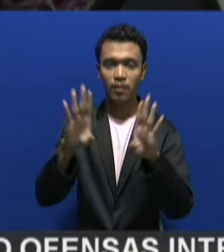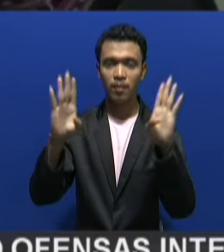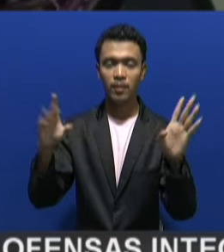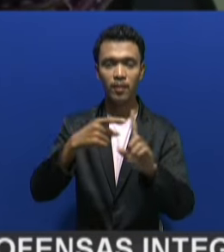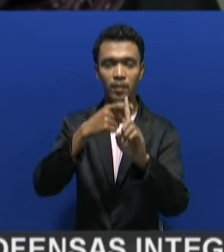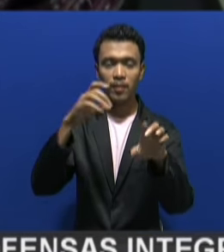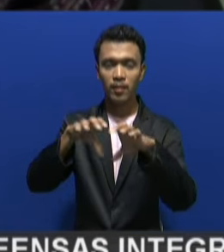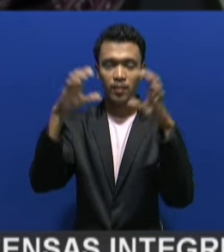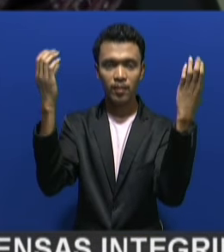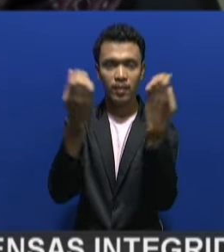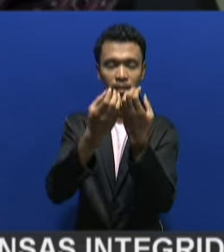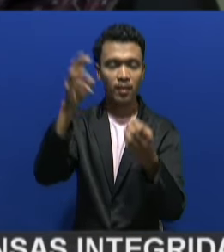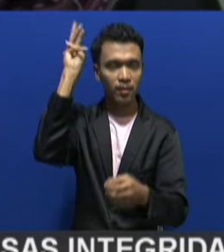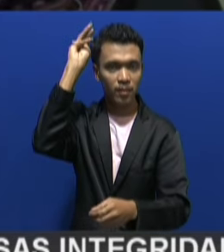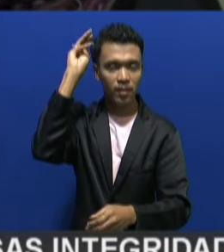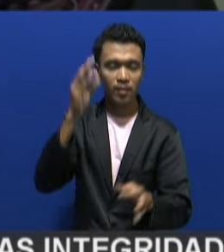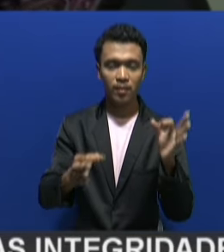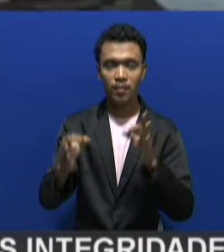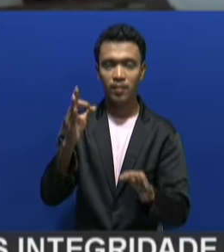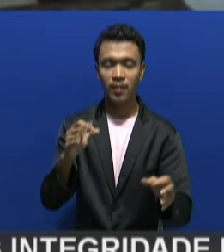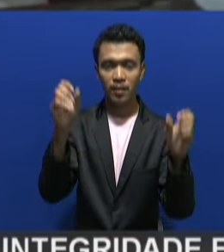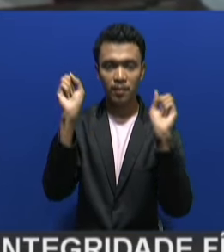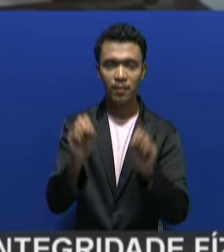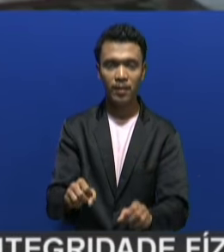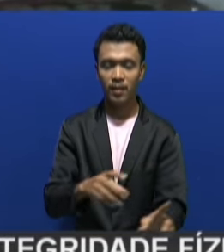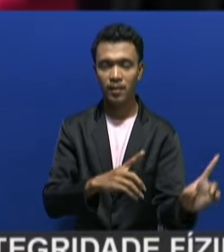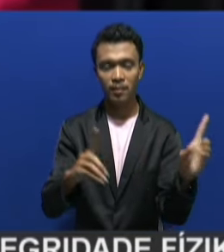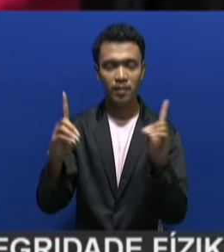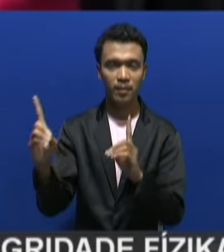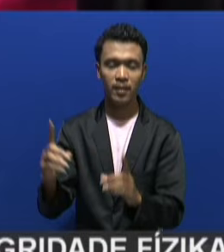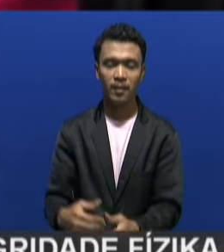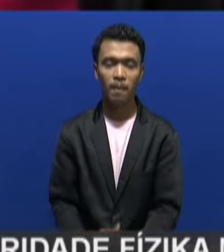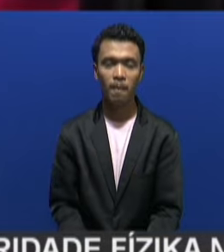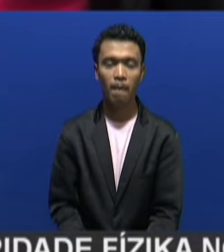husi Conselho Ministro nune bele implementa.